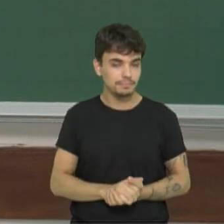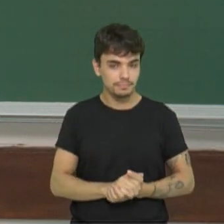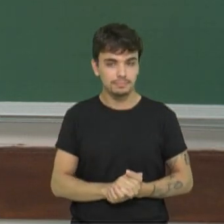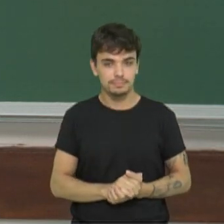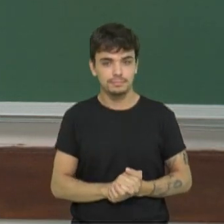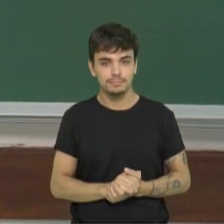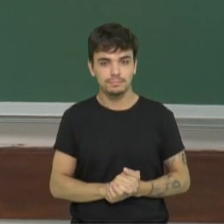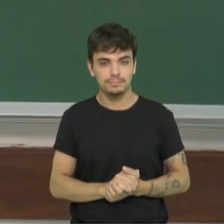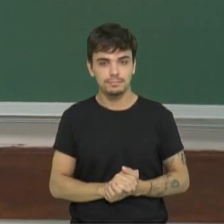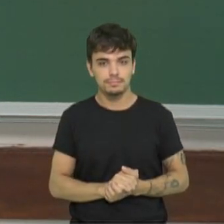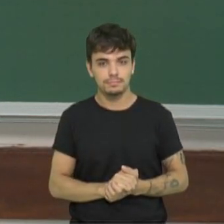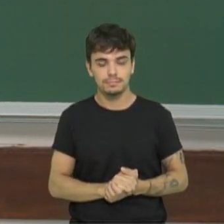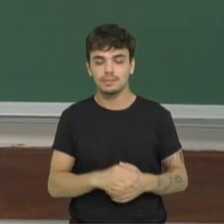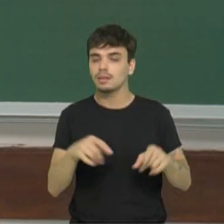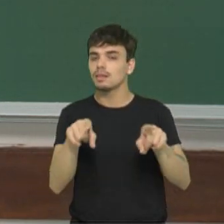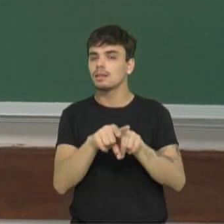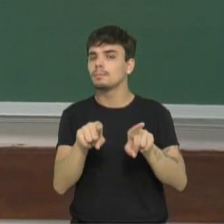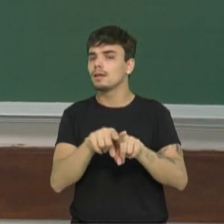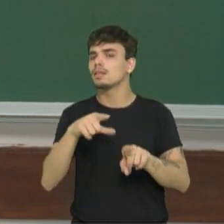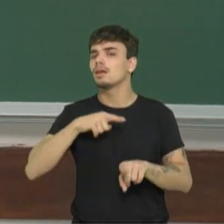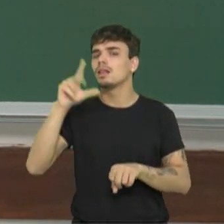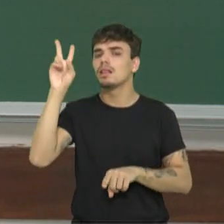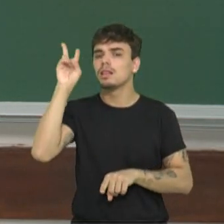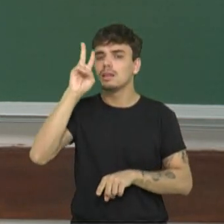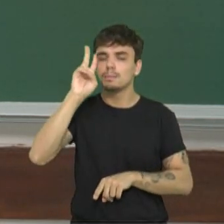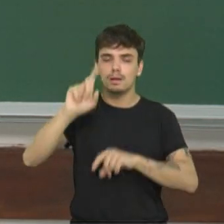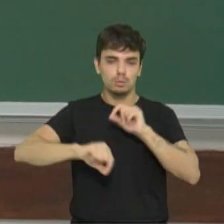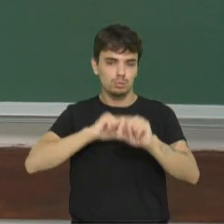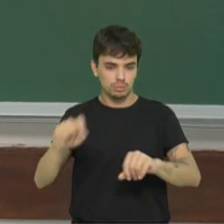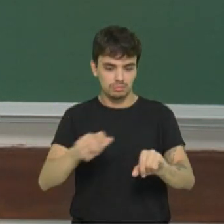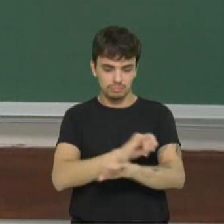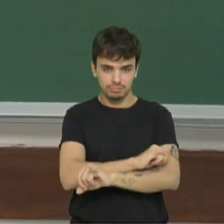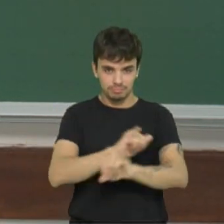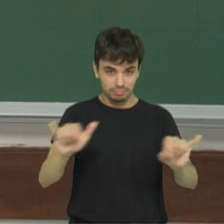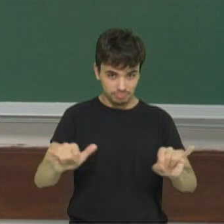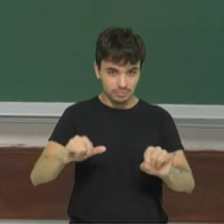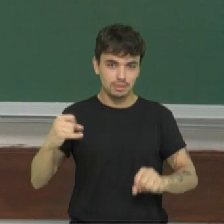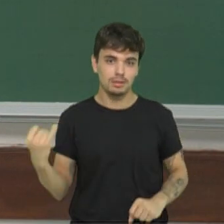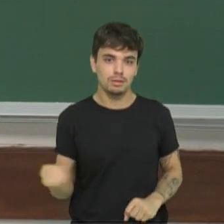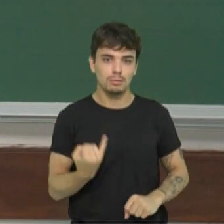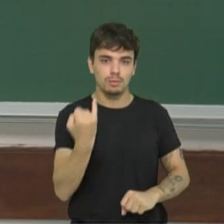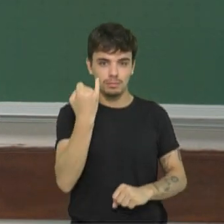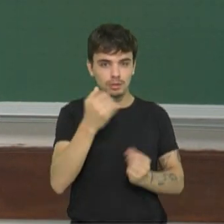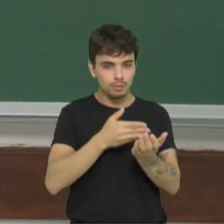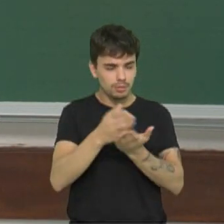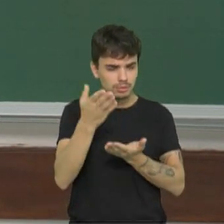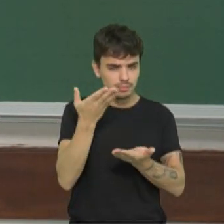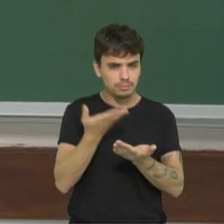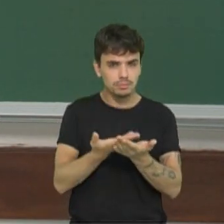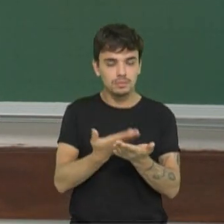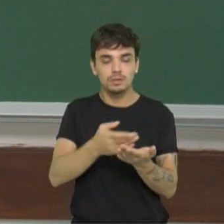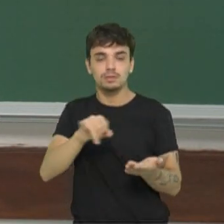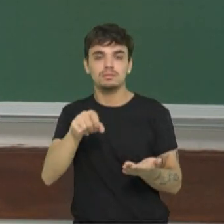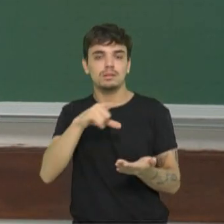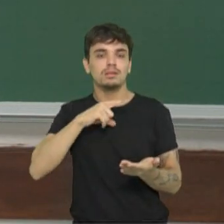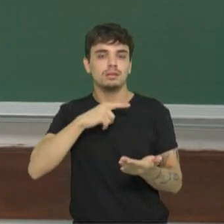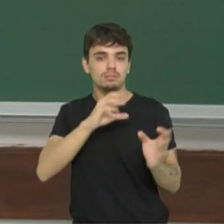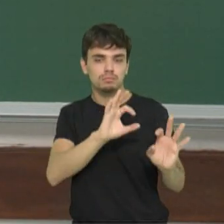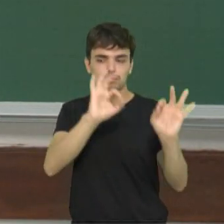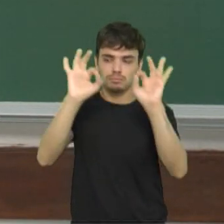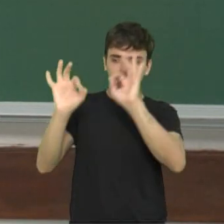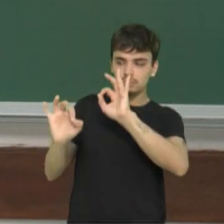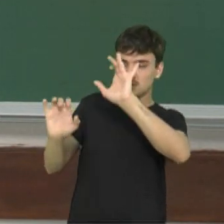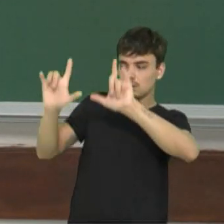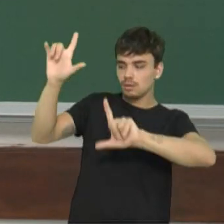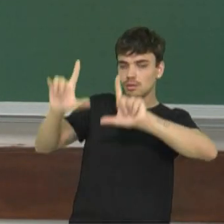em Libras. Também temos que lembrar dos nossos recados, aqueles recadinhos do começo de aula. Se você está